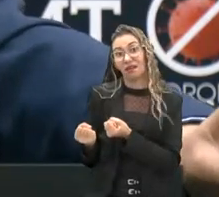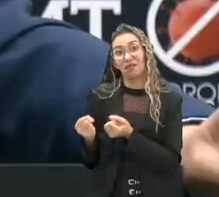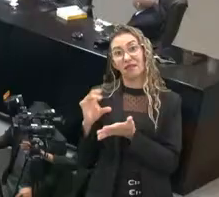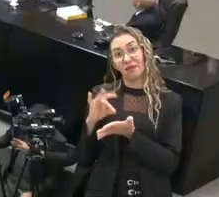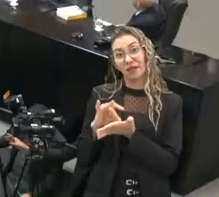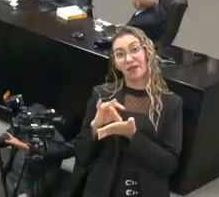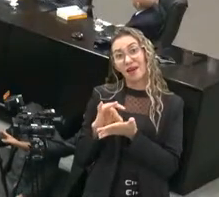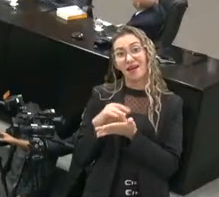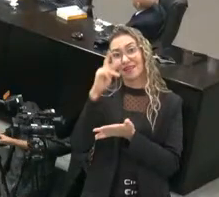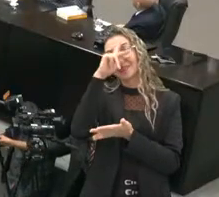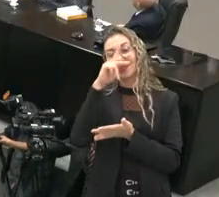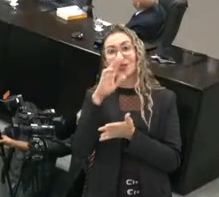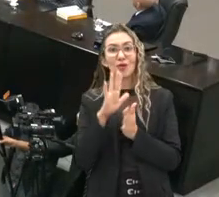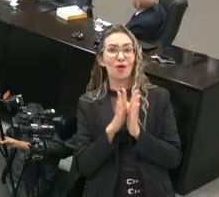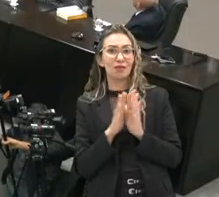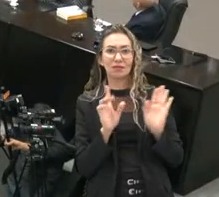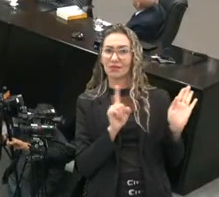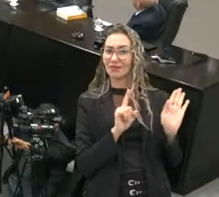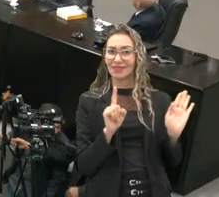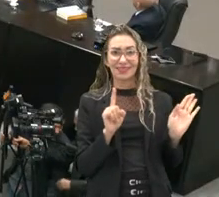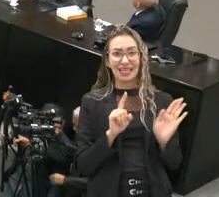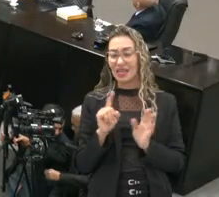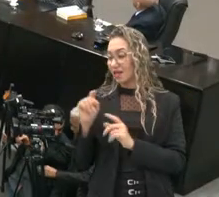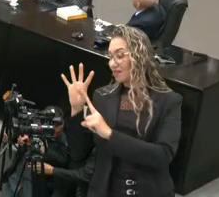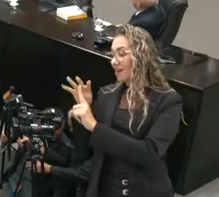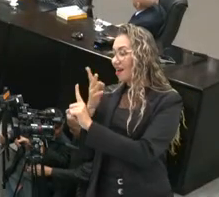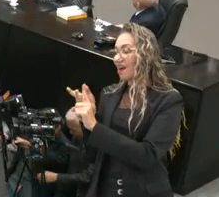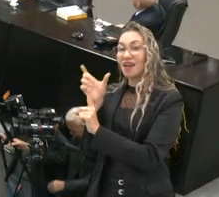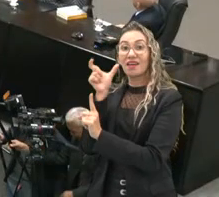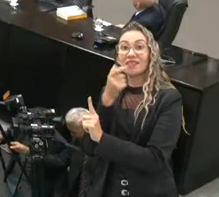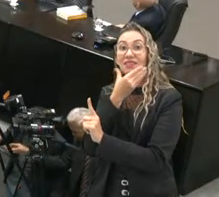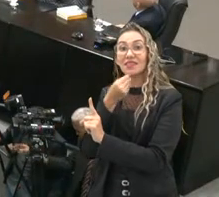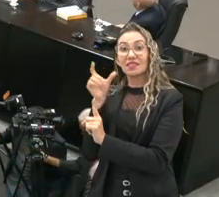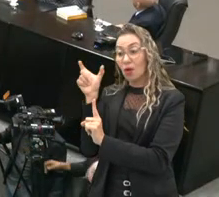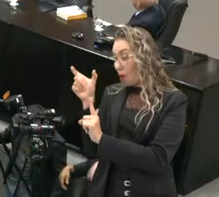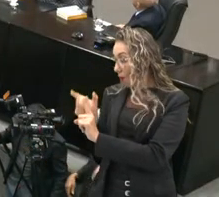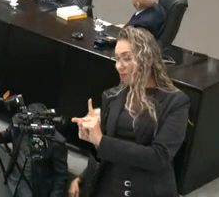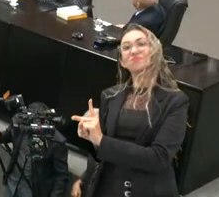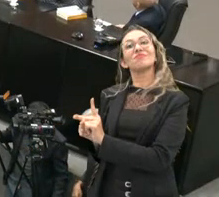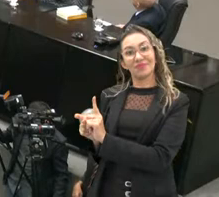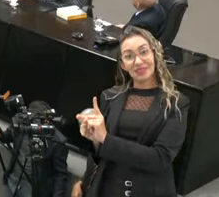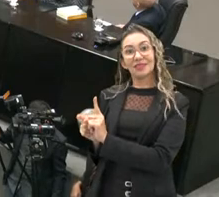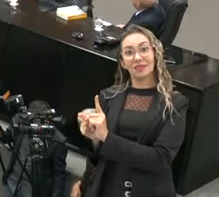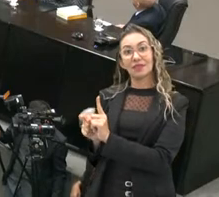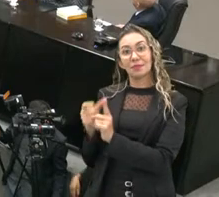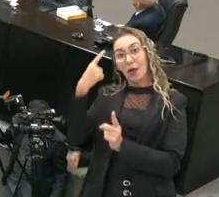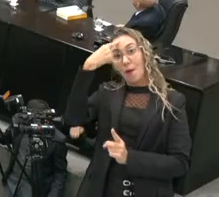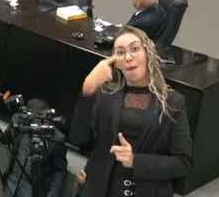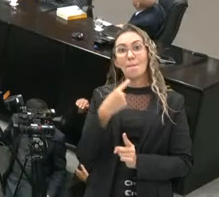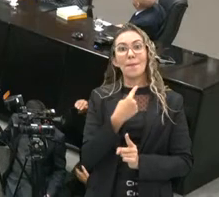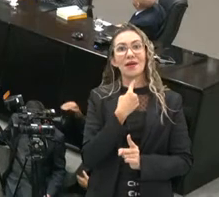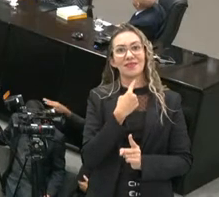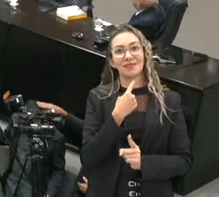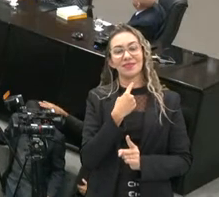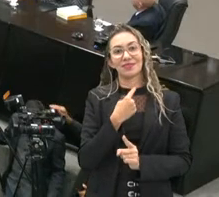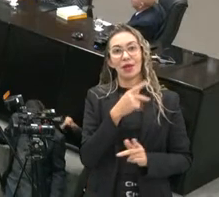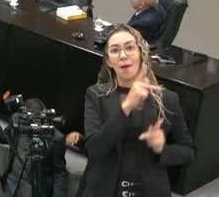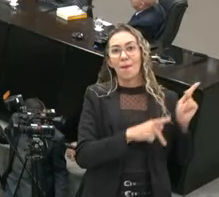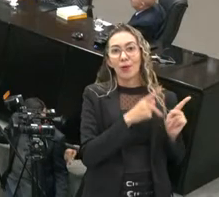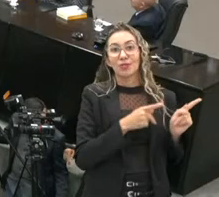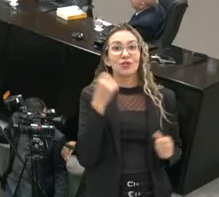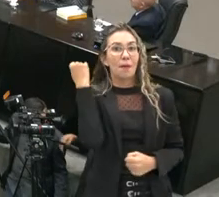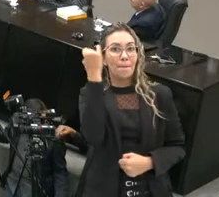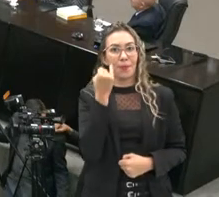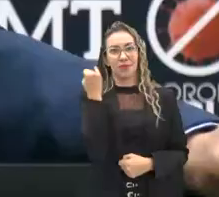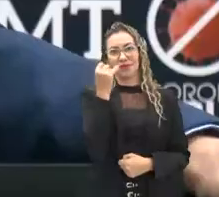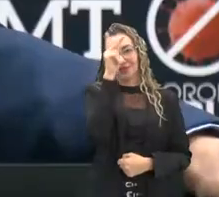Filinto é uma figura polêmica, morreu assim, será sempre assim. Não haverá sobre ele pacificação. Ele